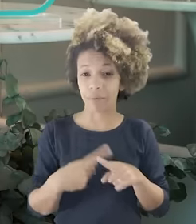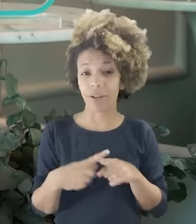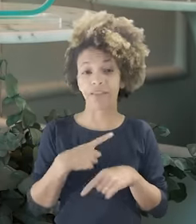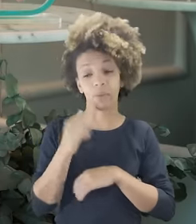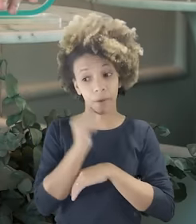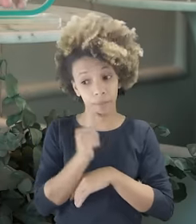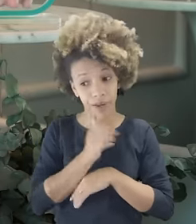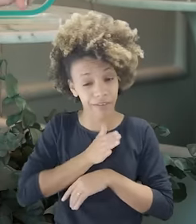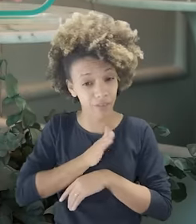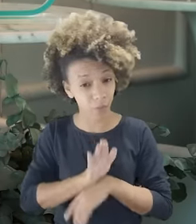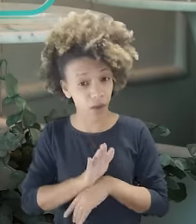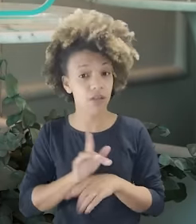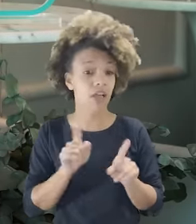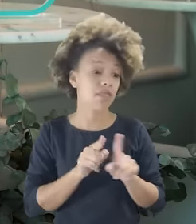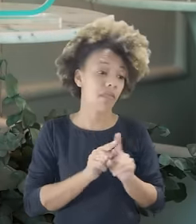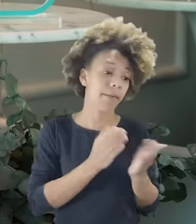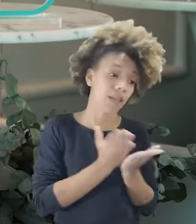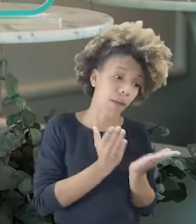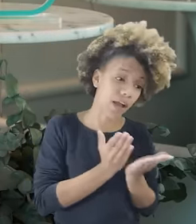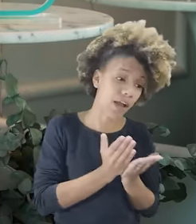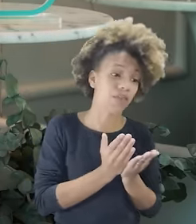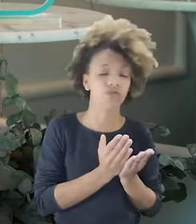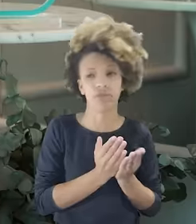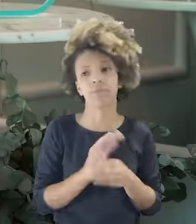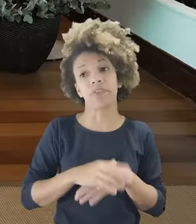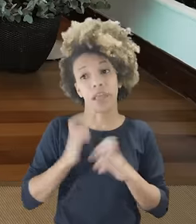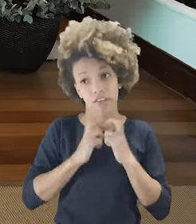tem uma mulher que não gosta uma evangélica